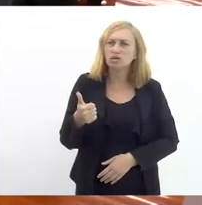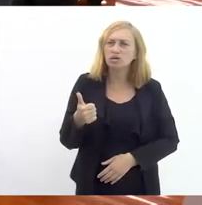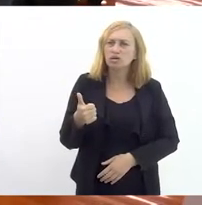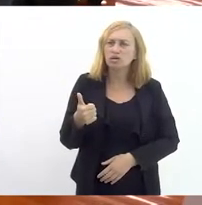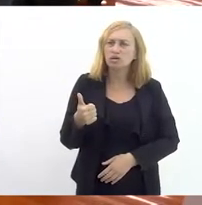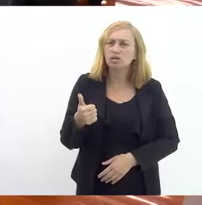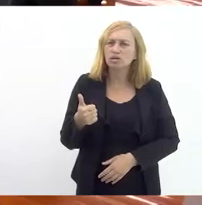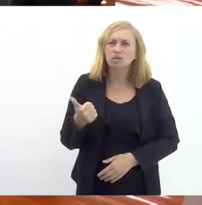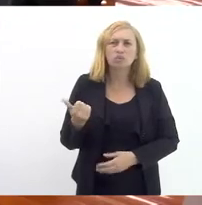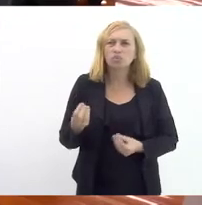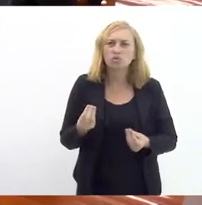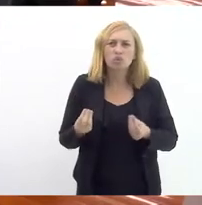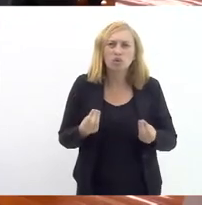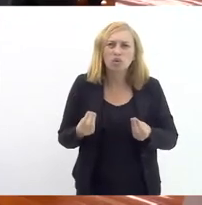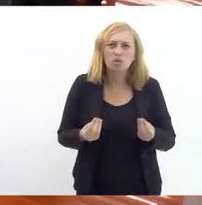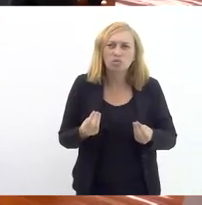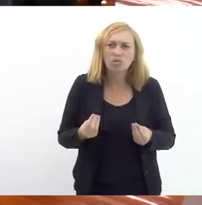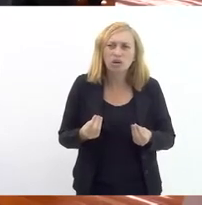Não, de todas as. Como assim?